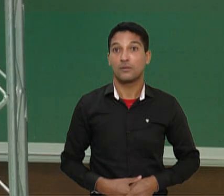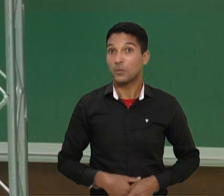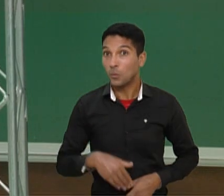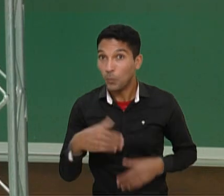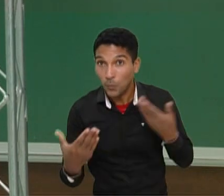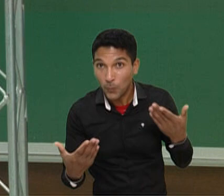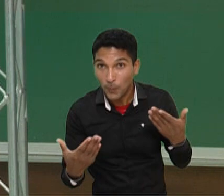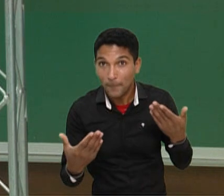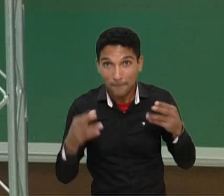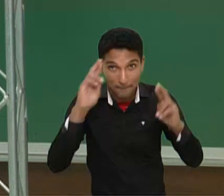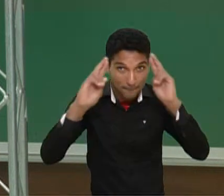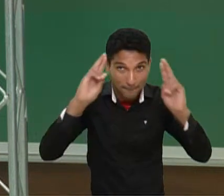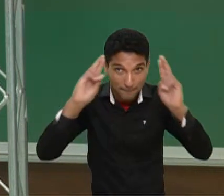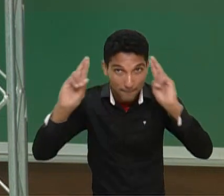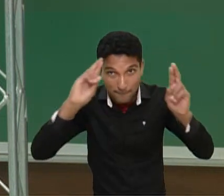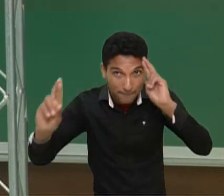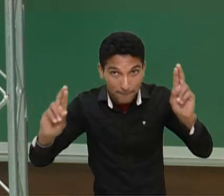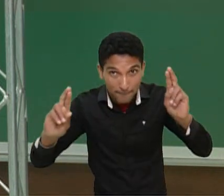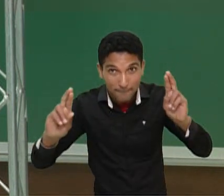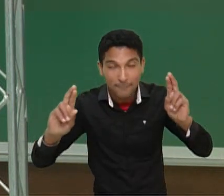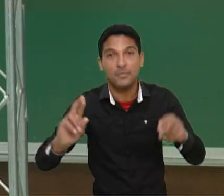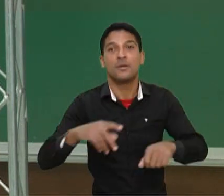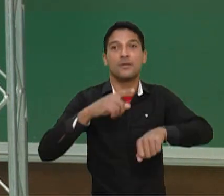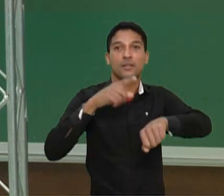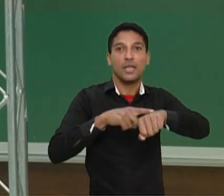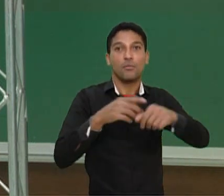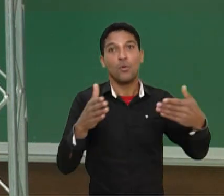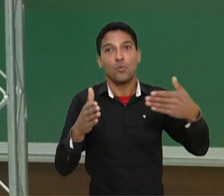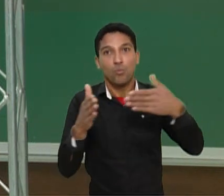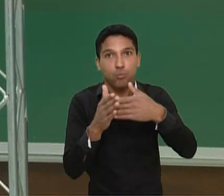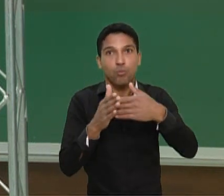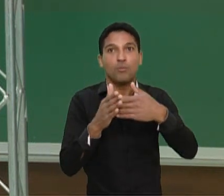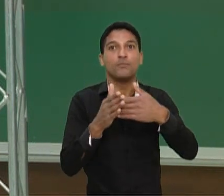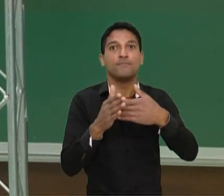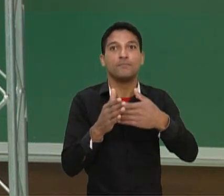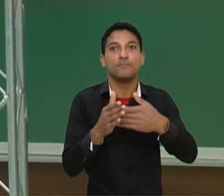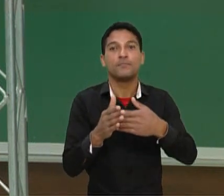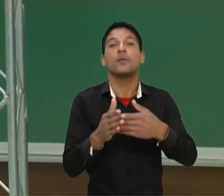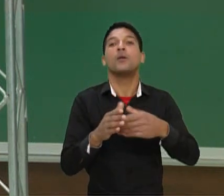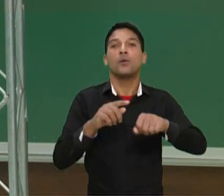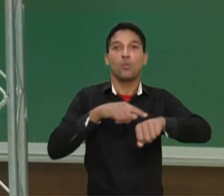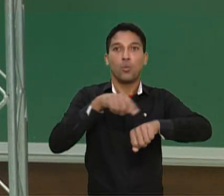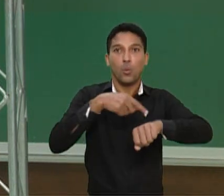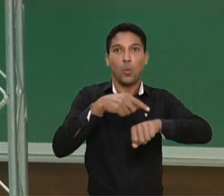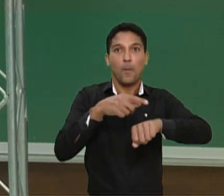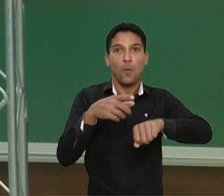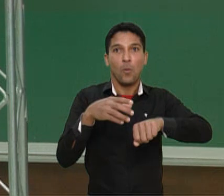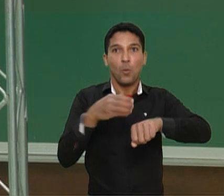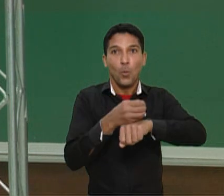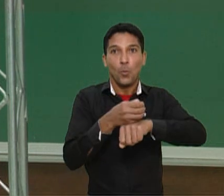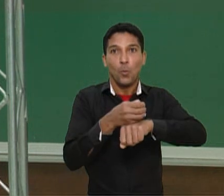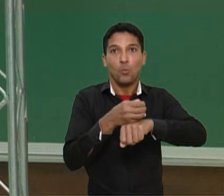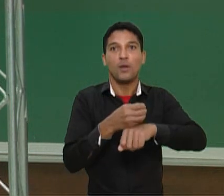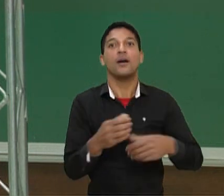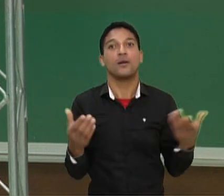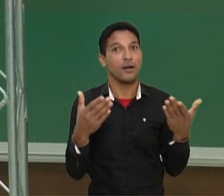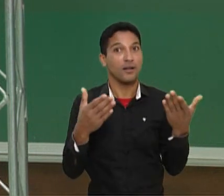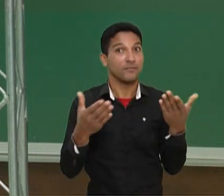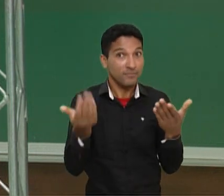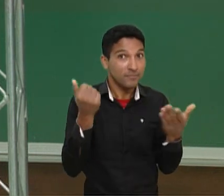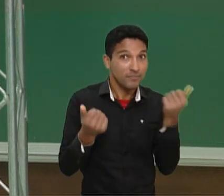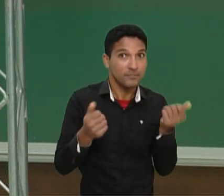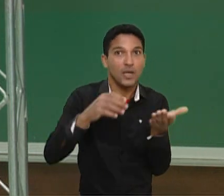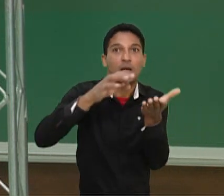Senhoras e senhores, tempo esgotado, vamos então corrigir juntos? Bora lá então, galera! Eu quero que vocês me digam